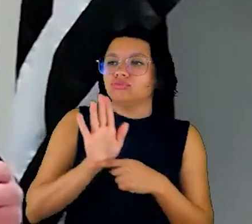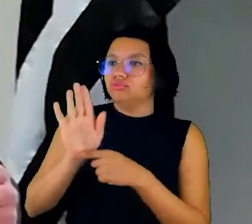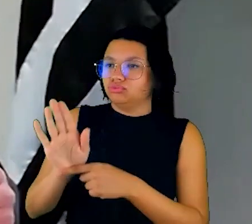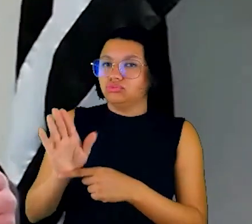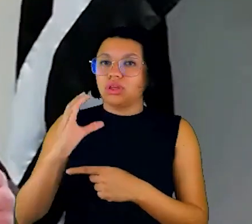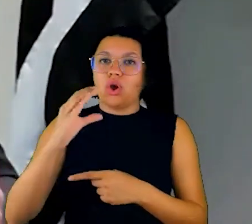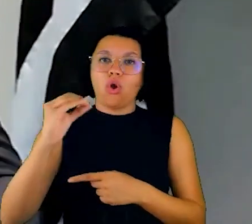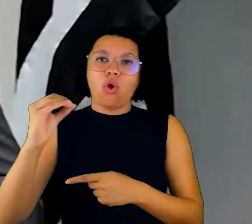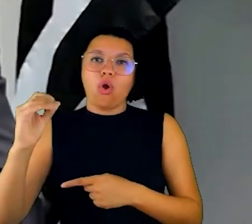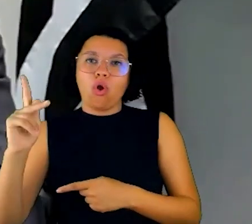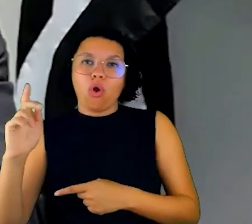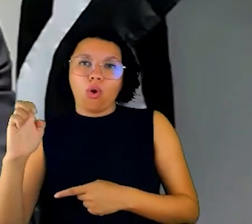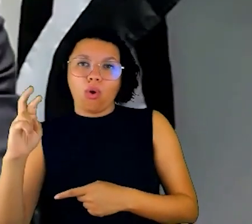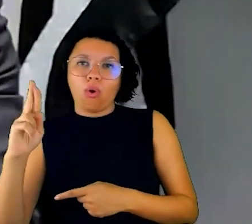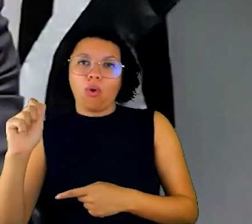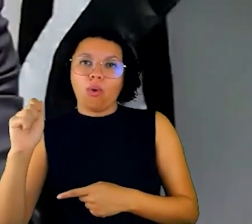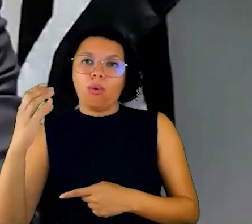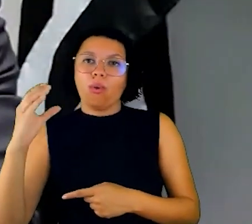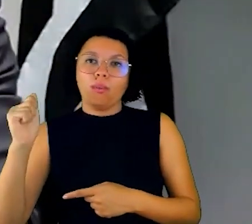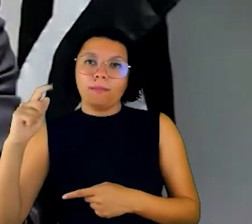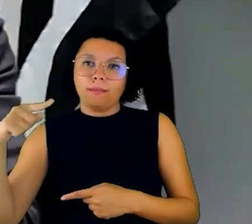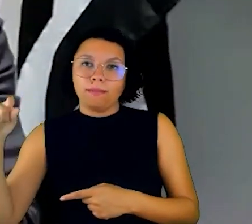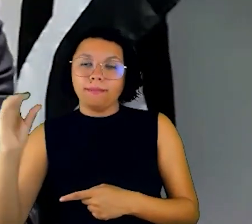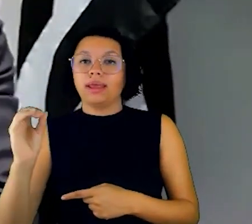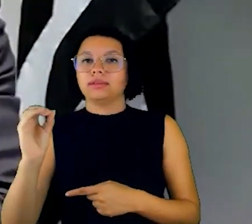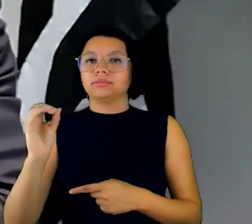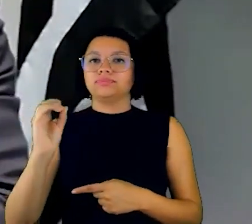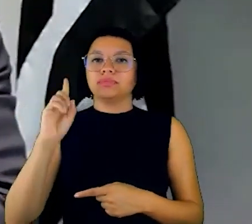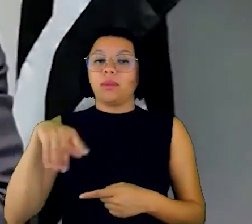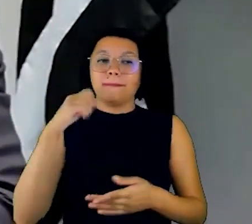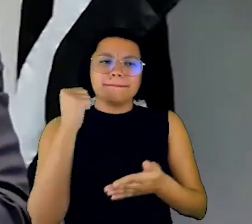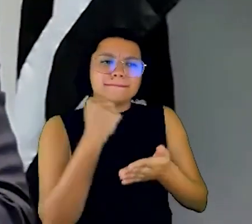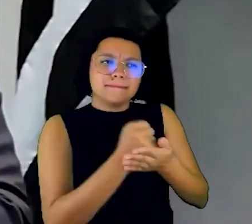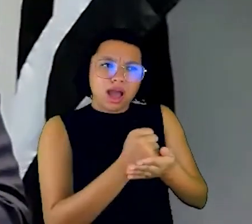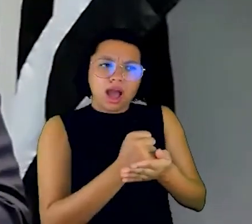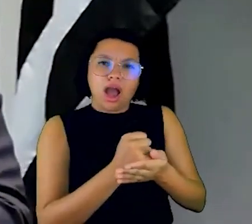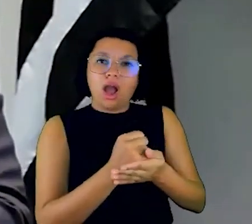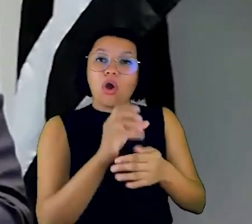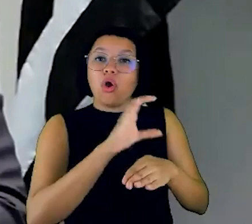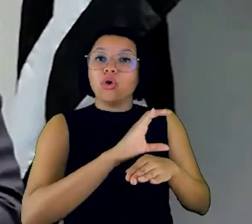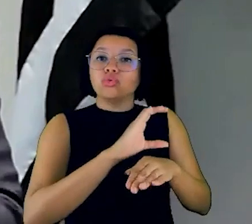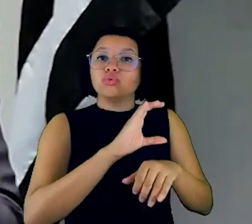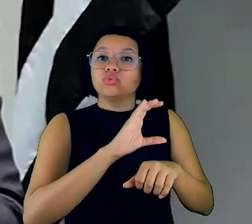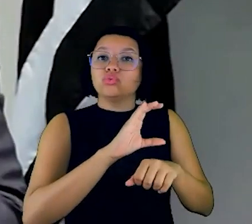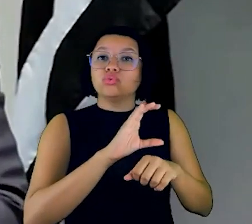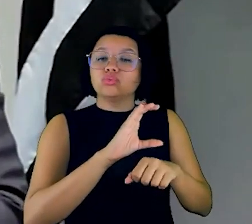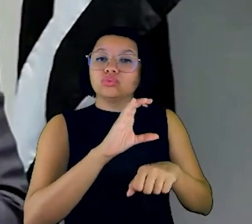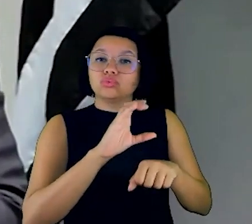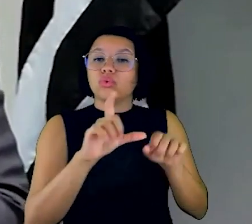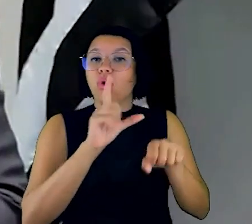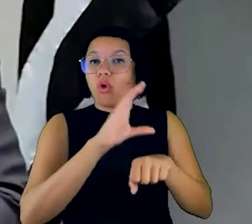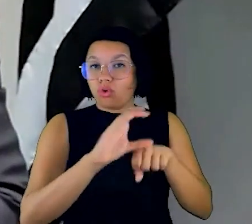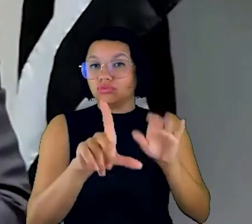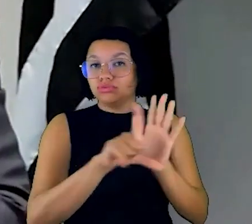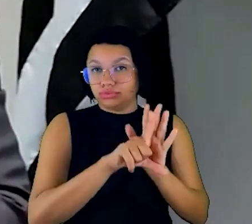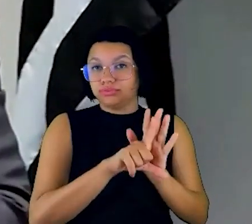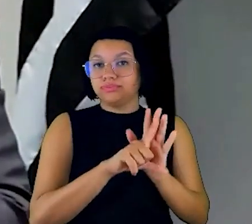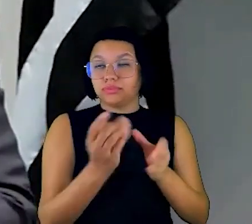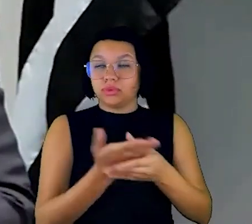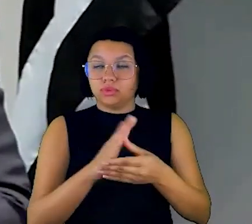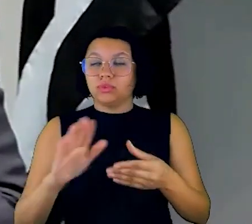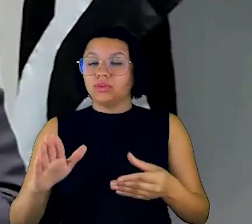da cooperação, né? Um dos principais marcos do Código de 2015. Eu me lembro que a primeira vez que eu dei